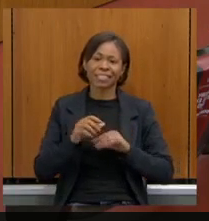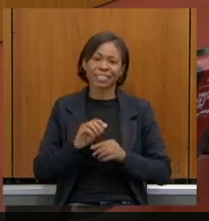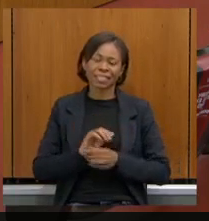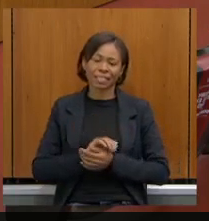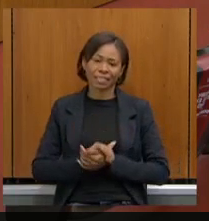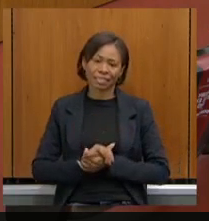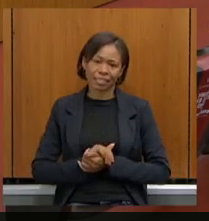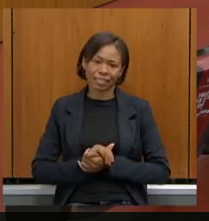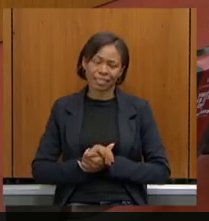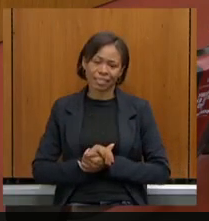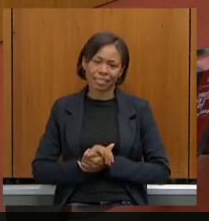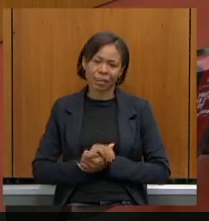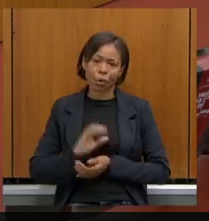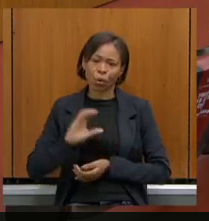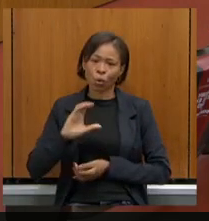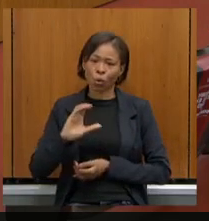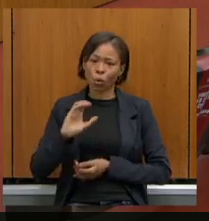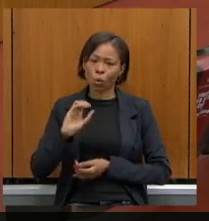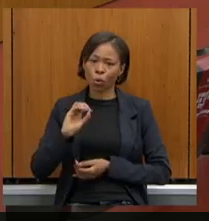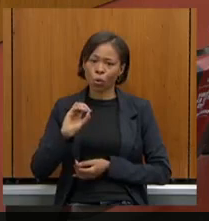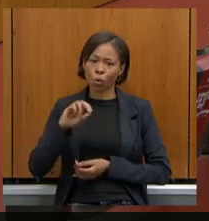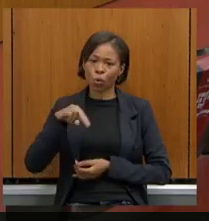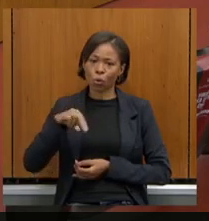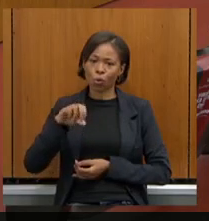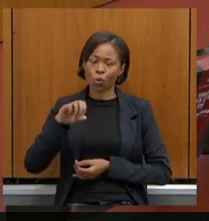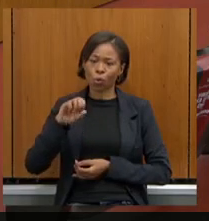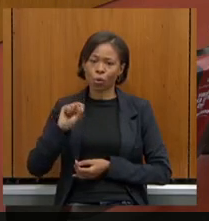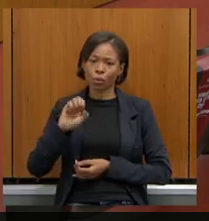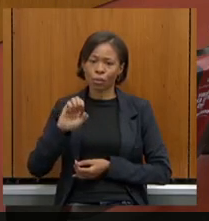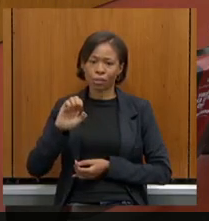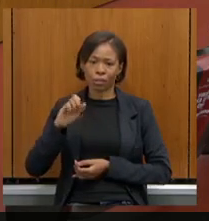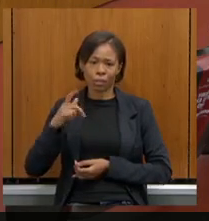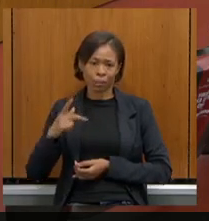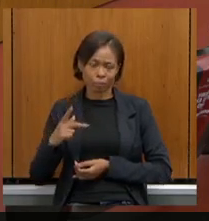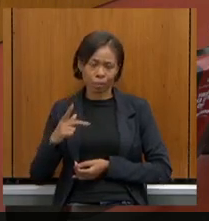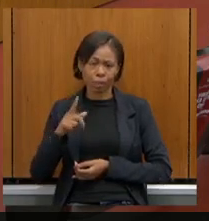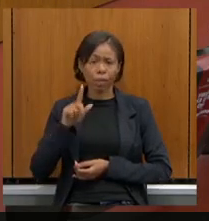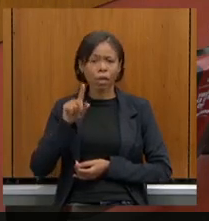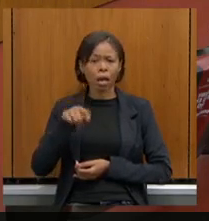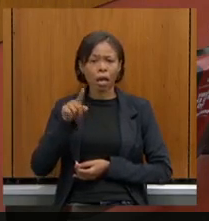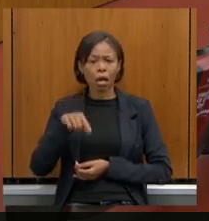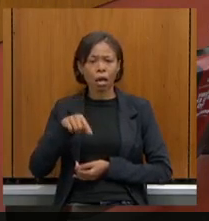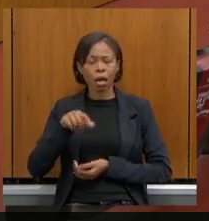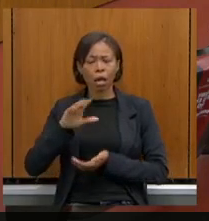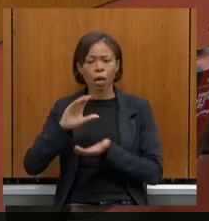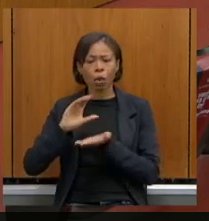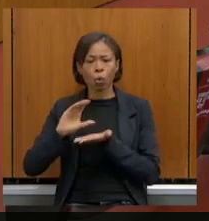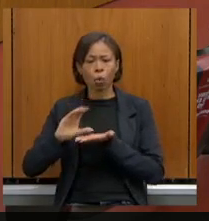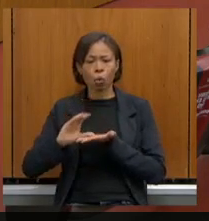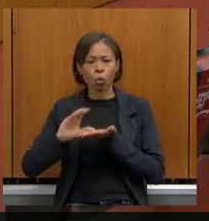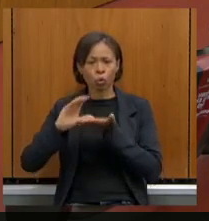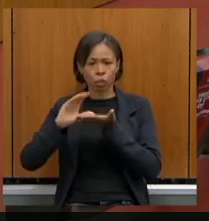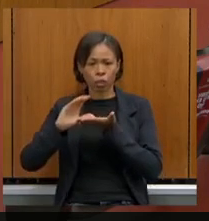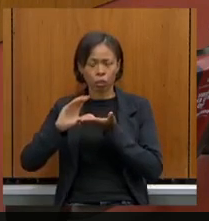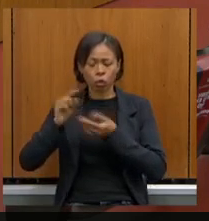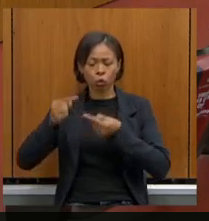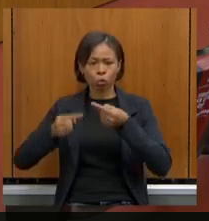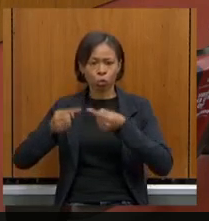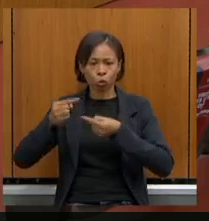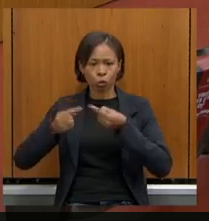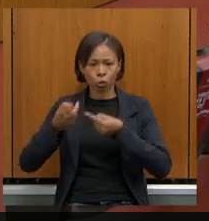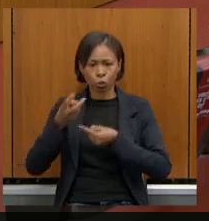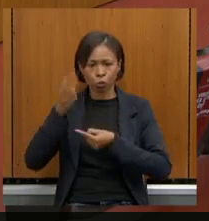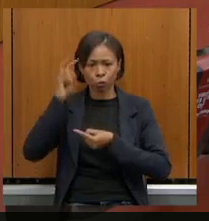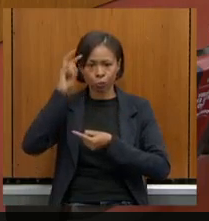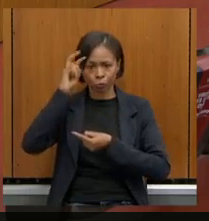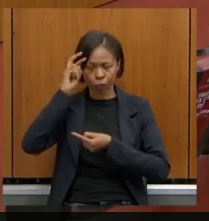o CONSEC nosso Conselho de Política Cultural de Minas